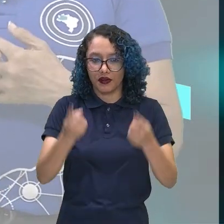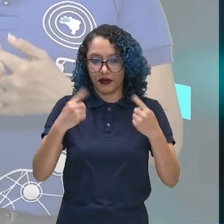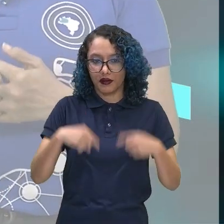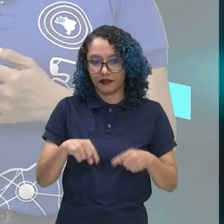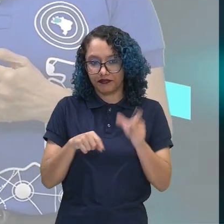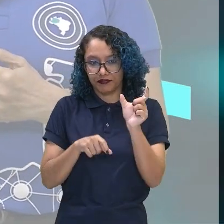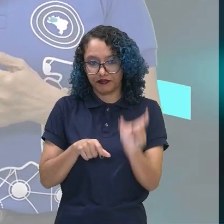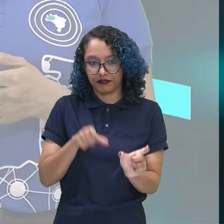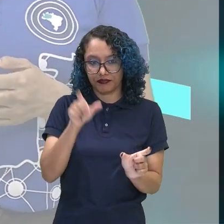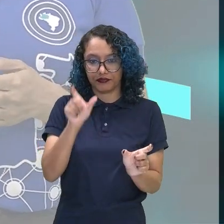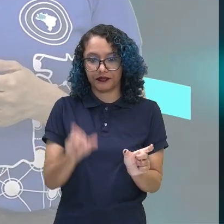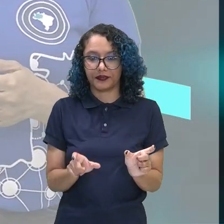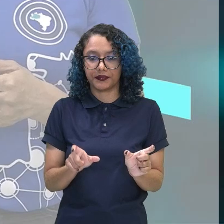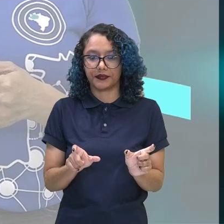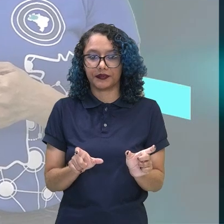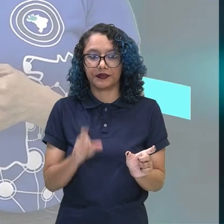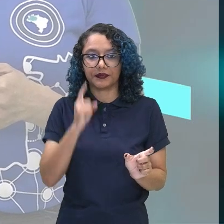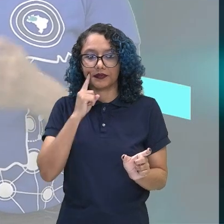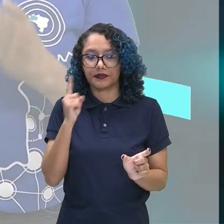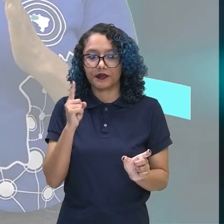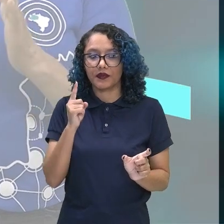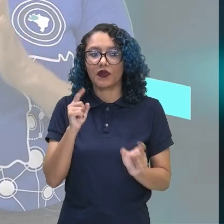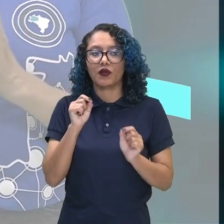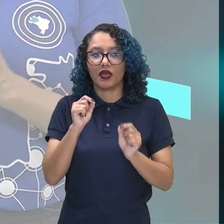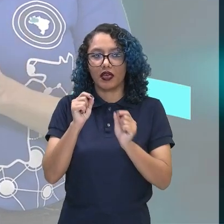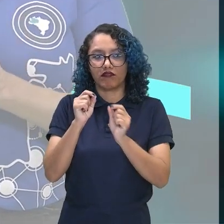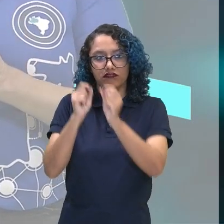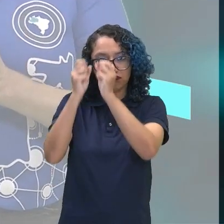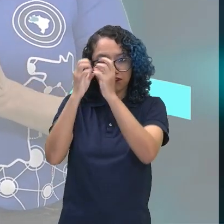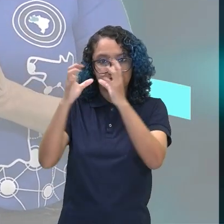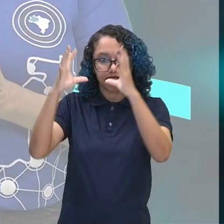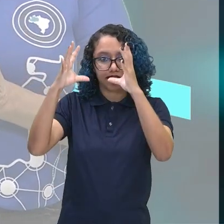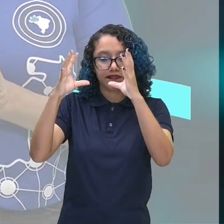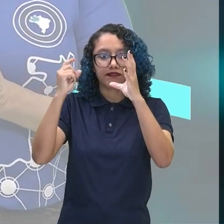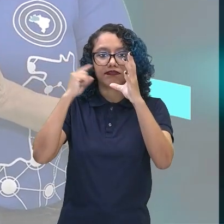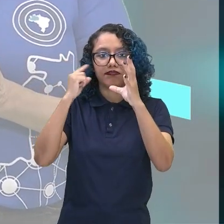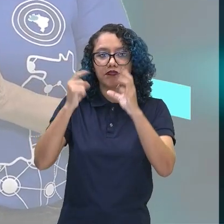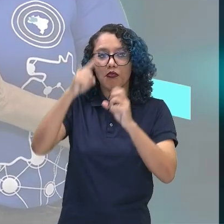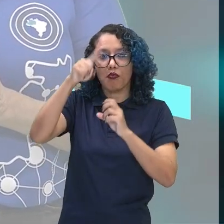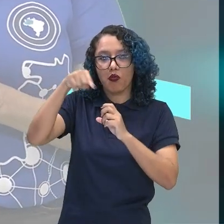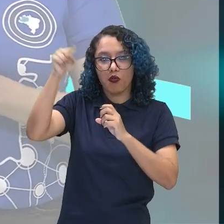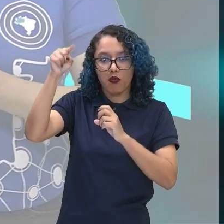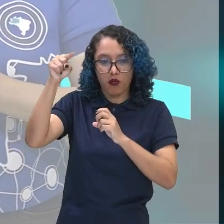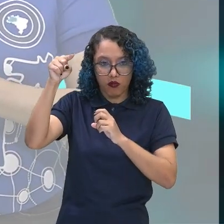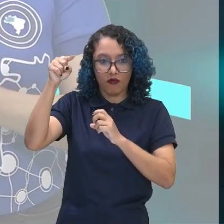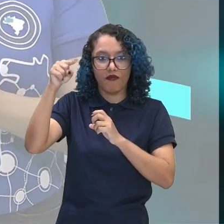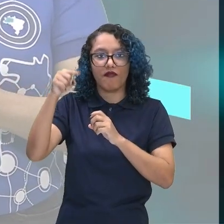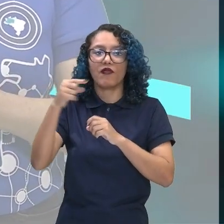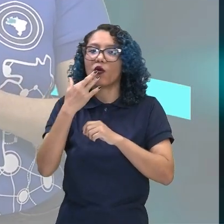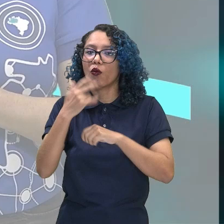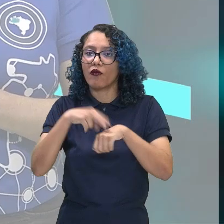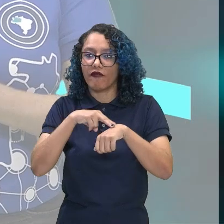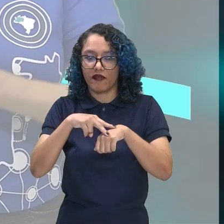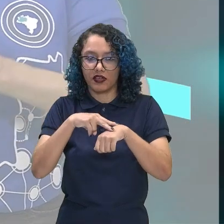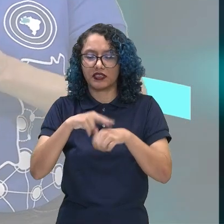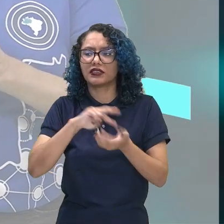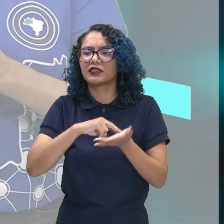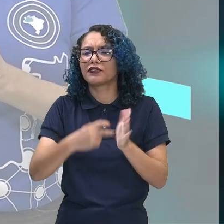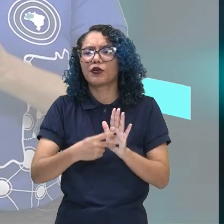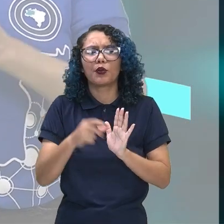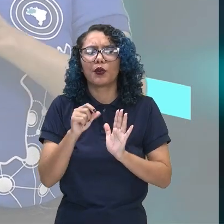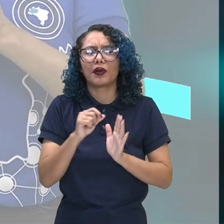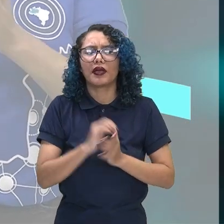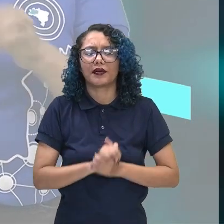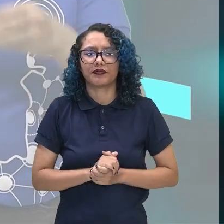No primeiro, tem um visto aí de verde. Isso significa, né,